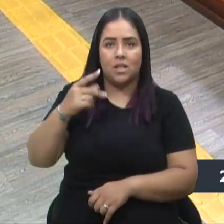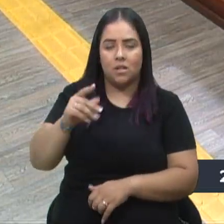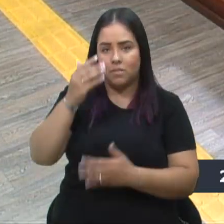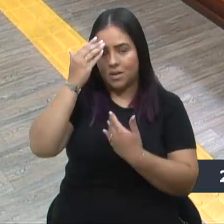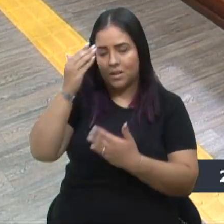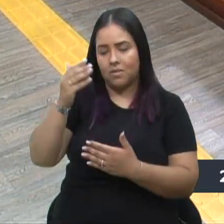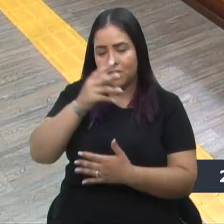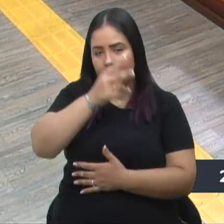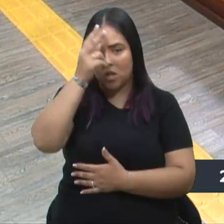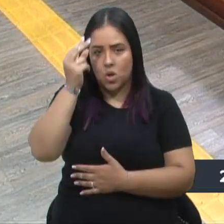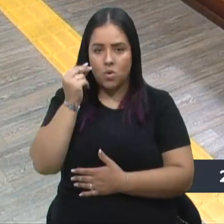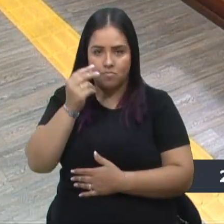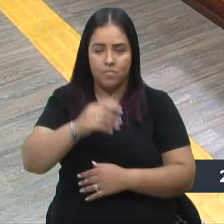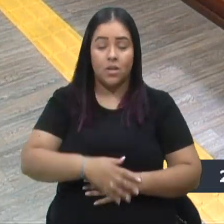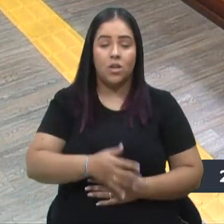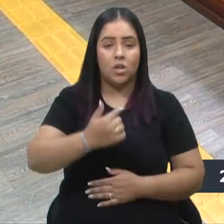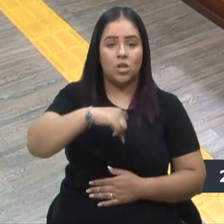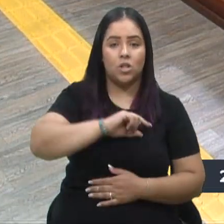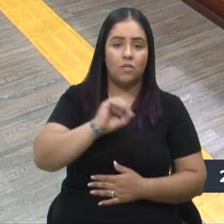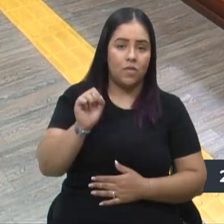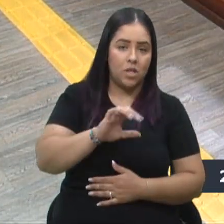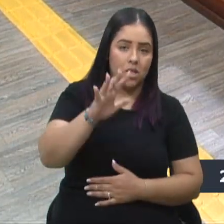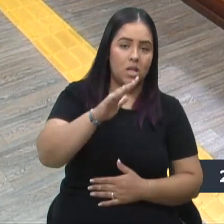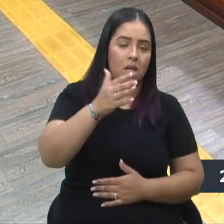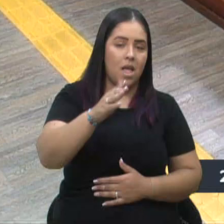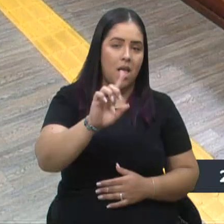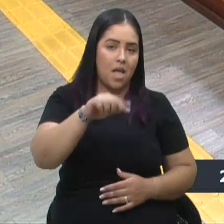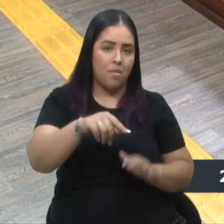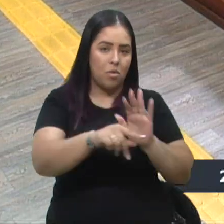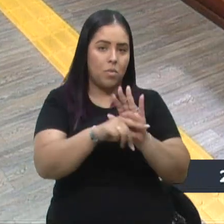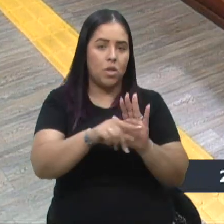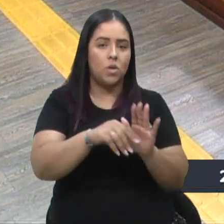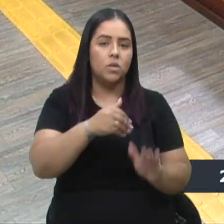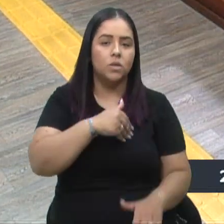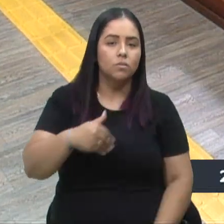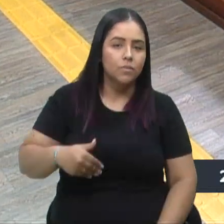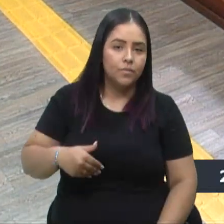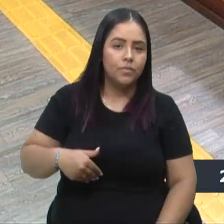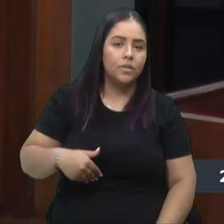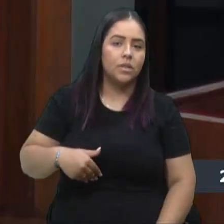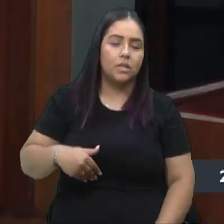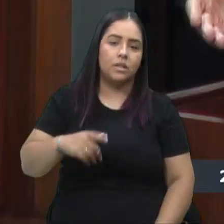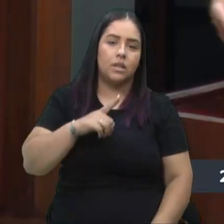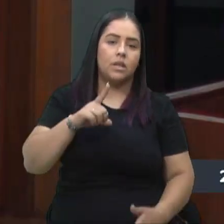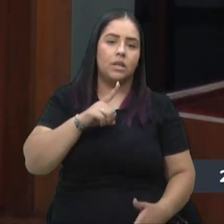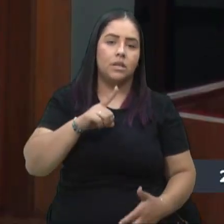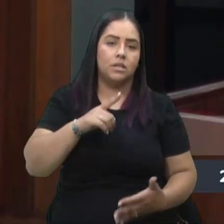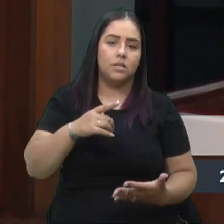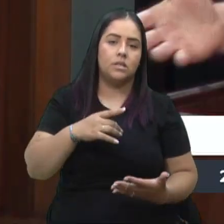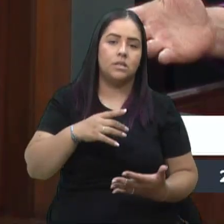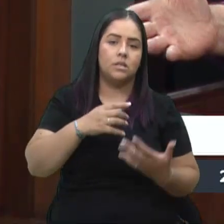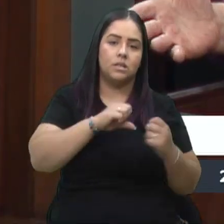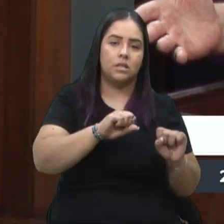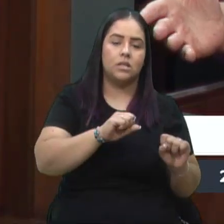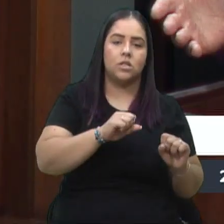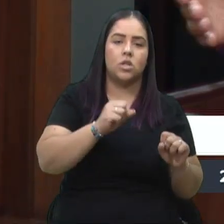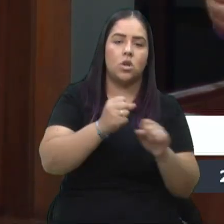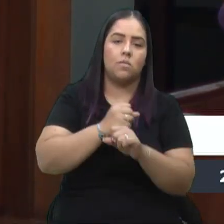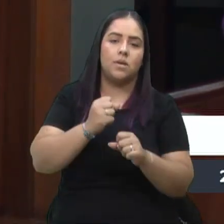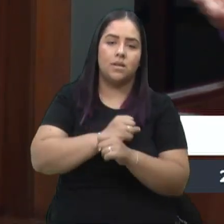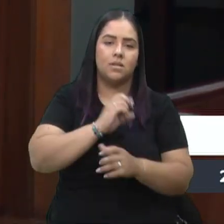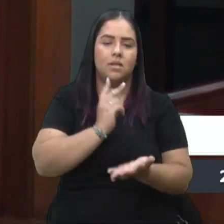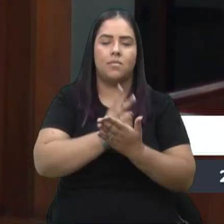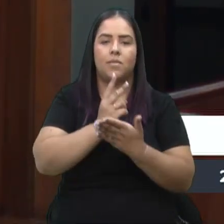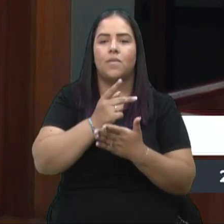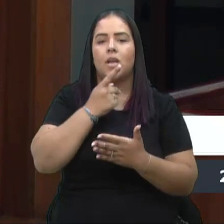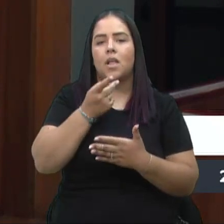no município reconhecendo elas como Pública pode ter ali o avalio da Secretaria de obras que atesta que sempre foi feito